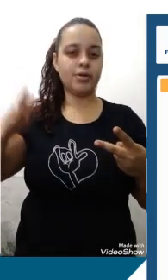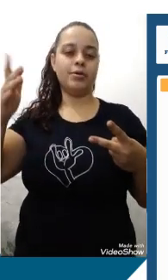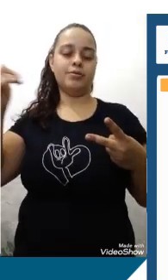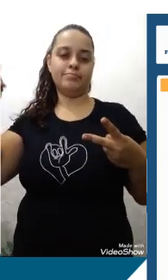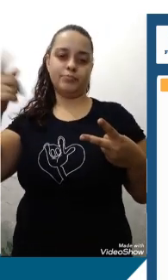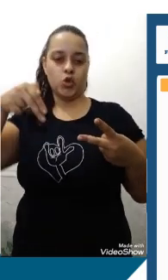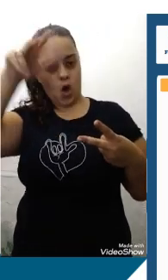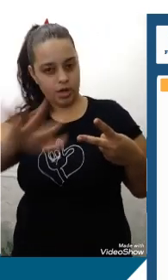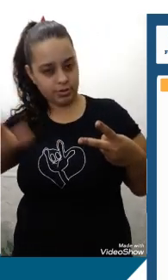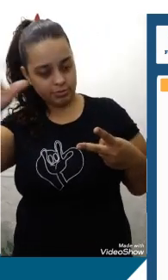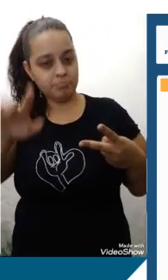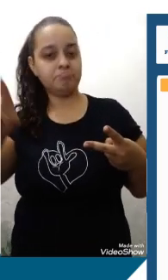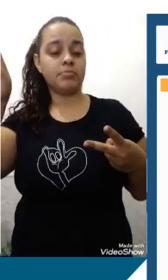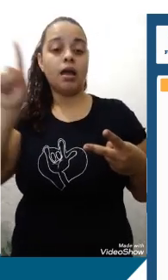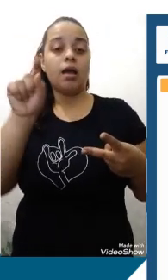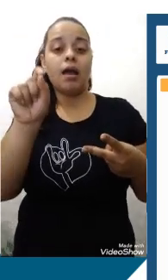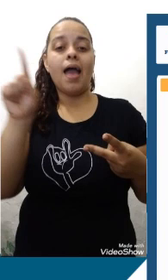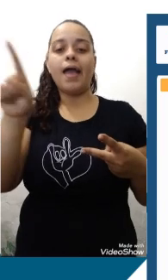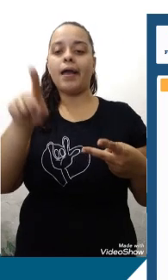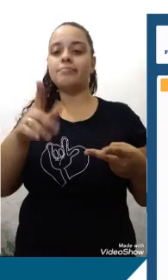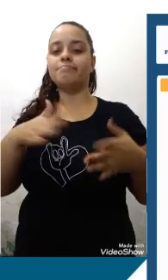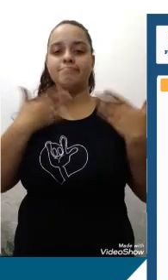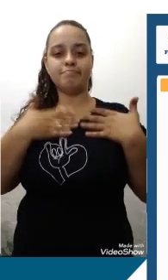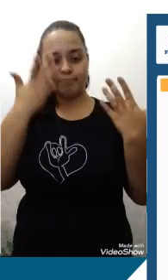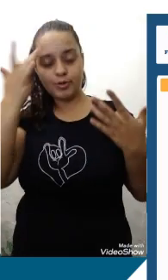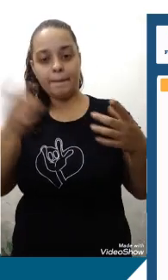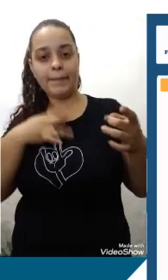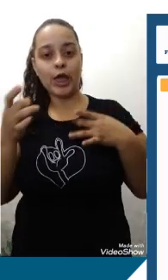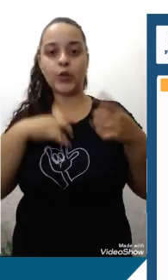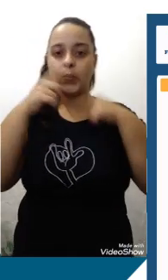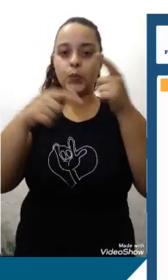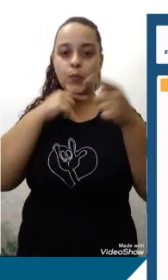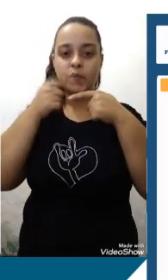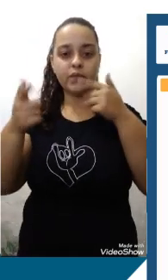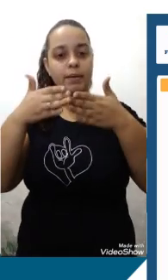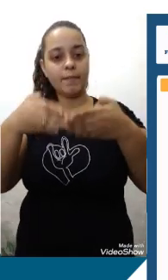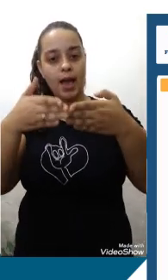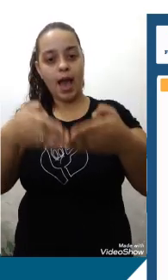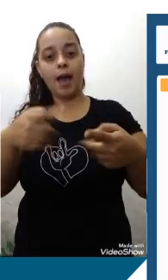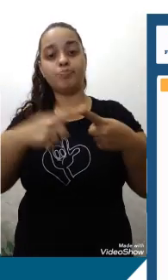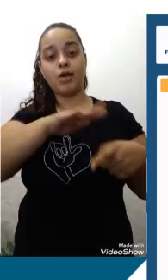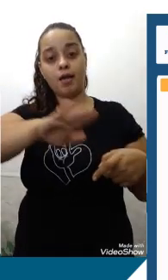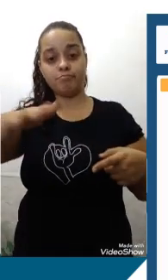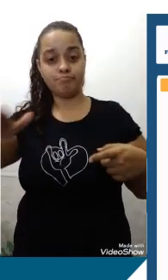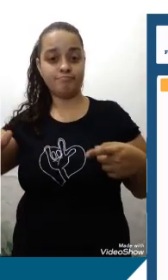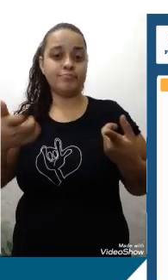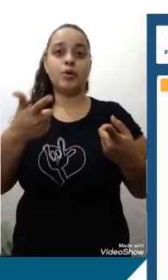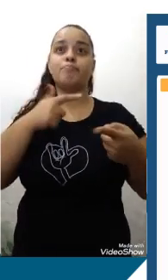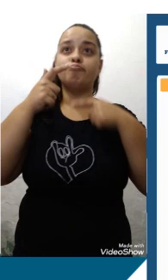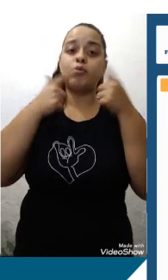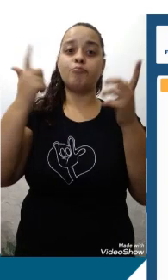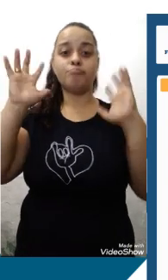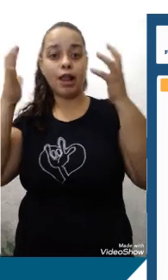Mediterrâneo, daqueles mares do norte, eram vistos com muito espanto, com muito assombro. Os mares eram perigosos, eram lugares de incerteza,